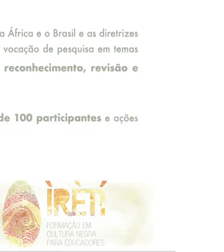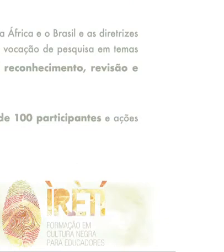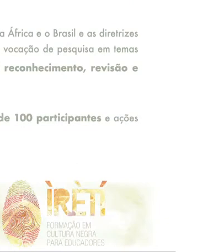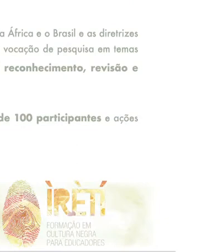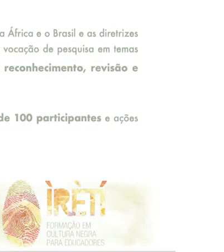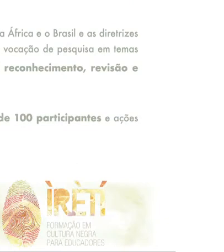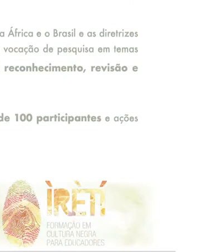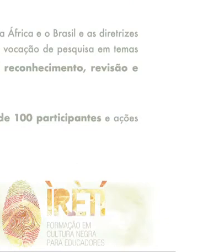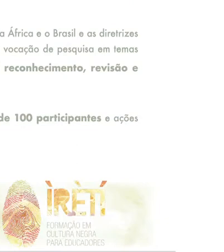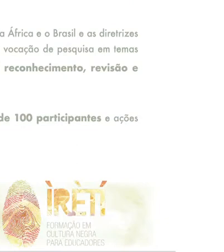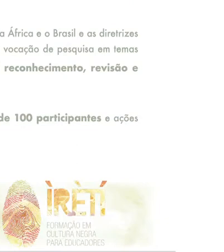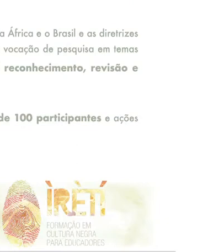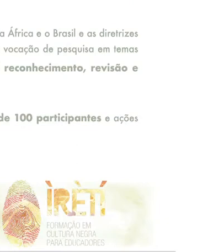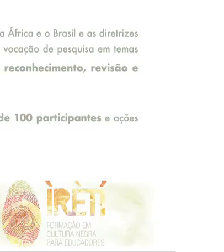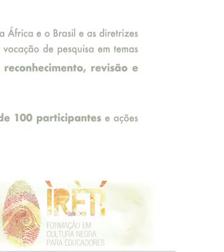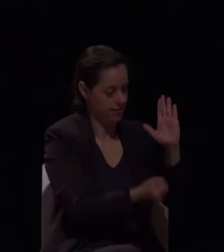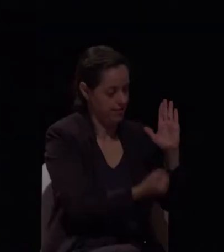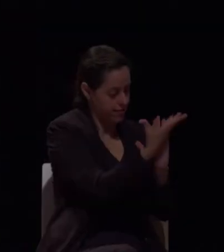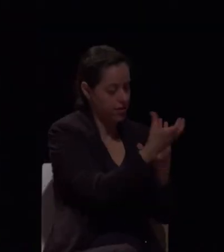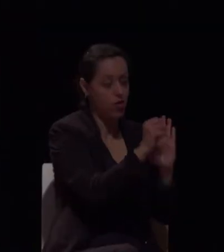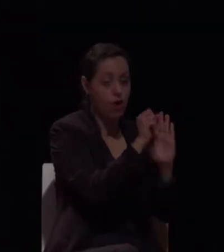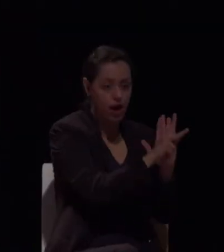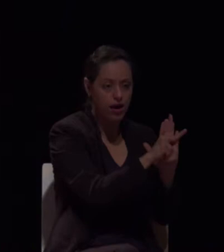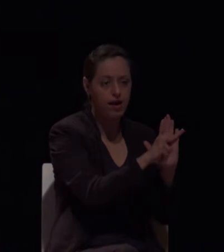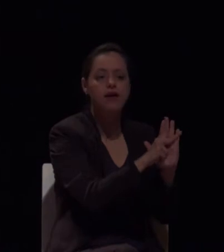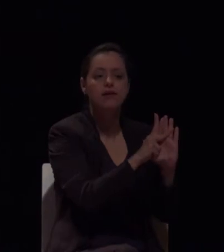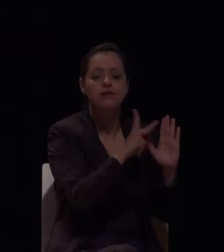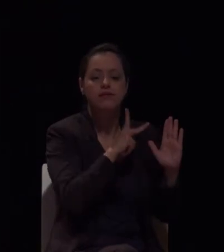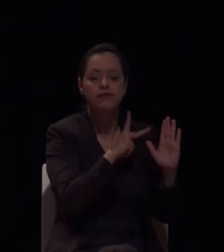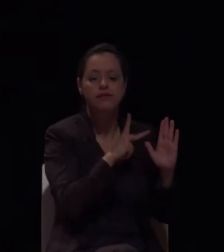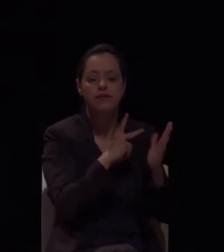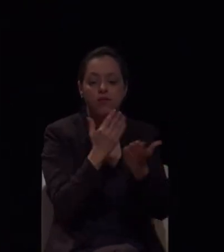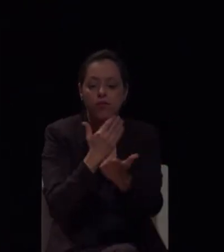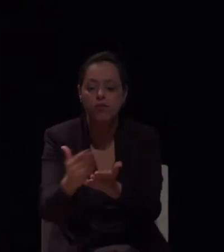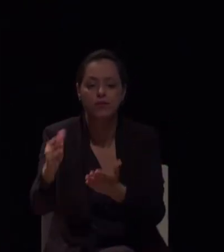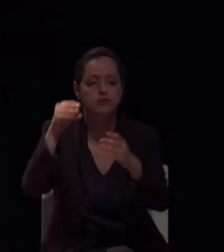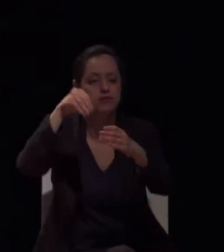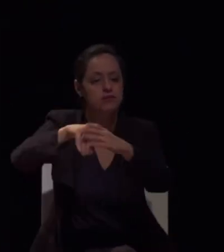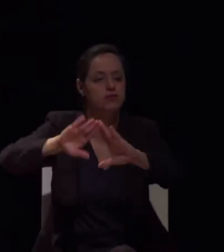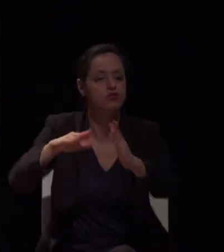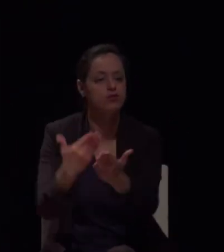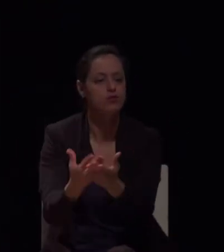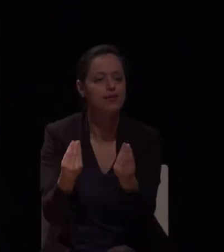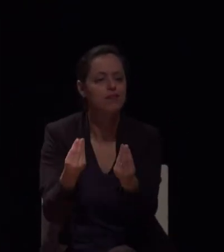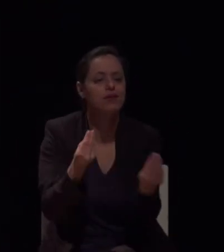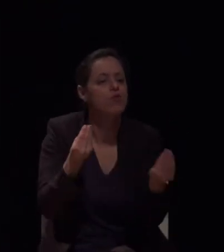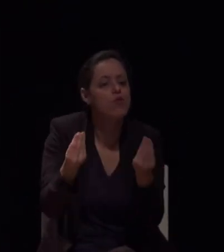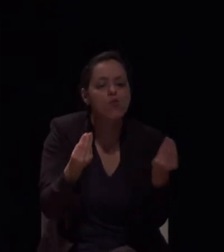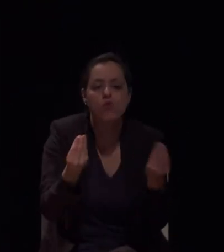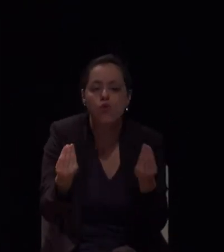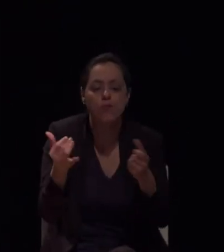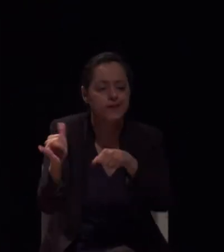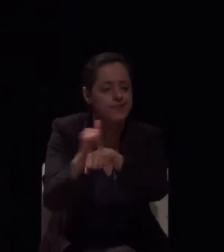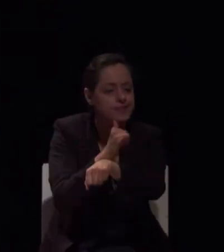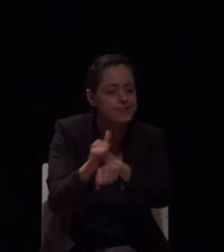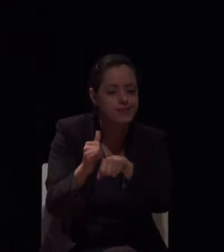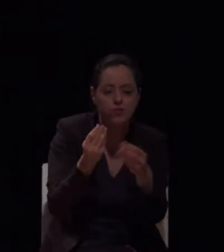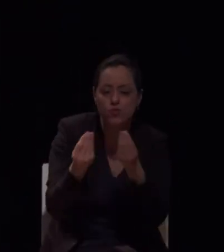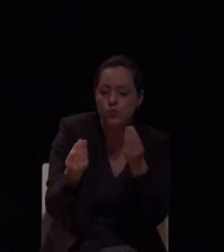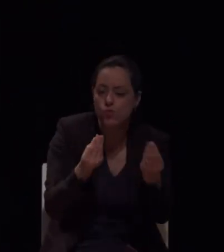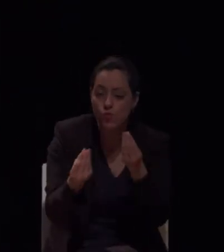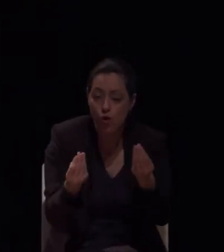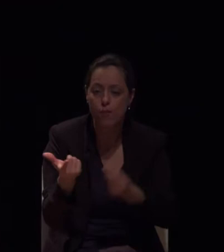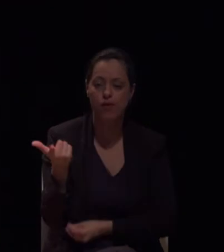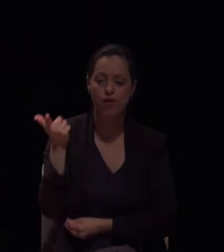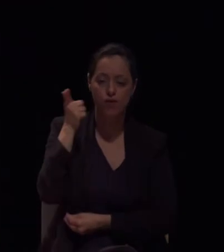lei 10639 nos seus ambientes escolares mas eles tinham dificuldade de acessar ferramentas que